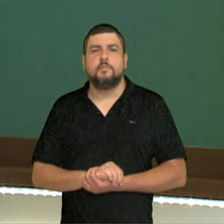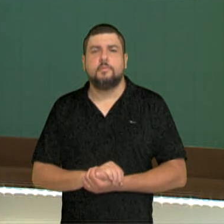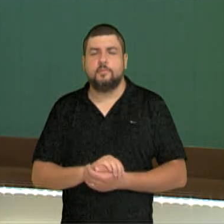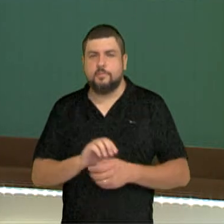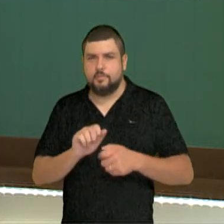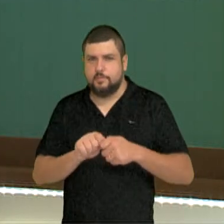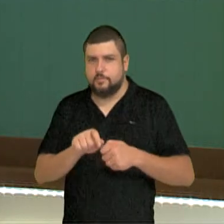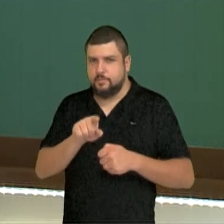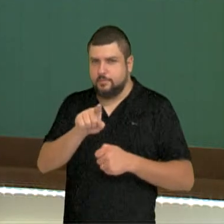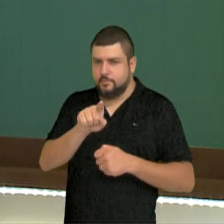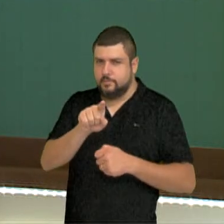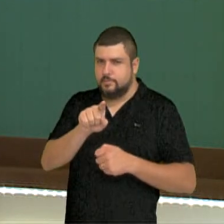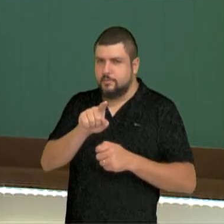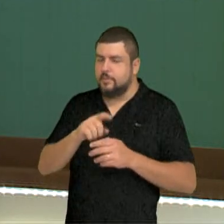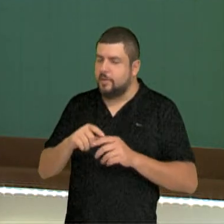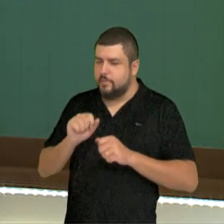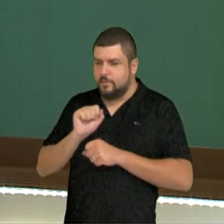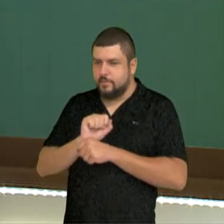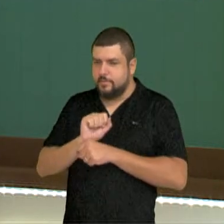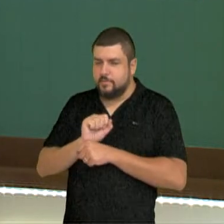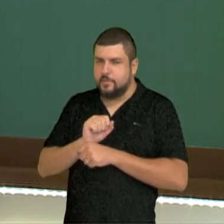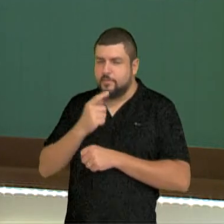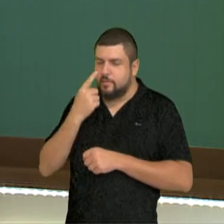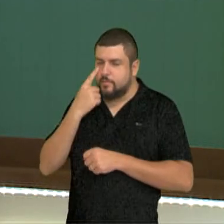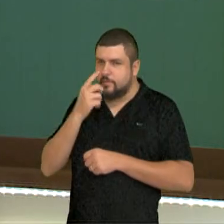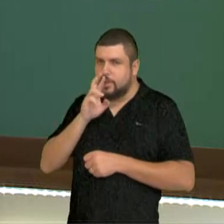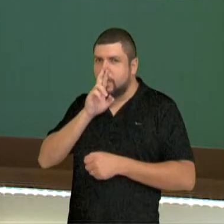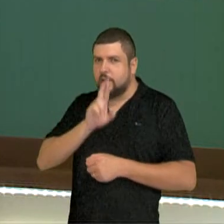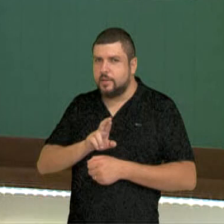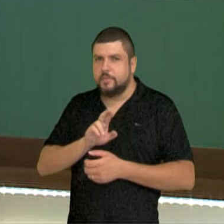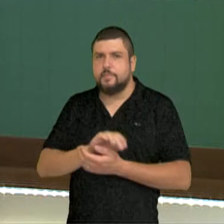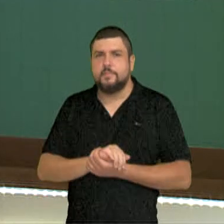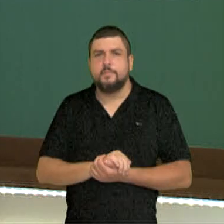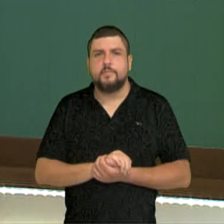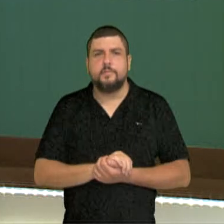Fez aí? Eu estava te aguardando aqui. Vamos ver então?